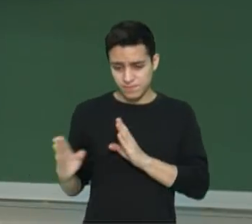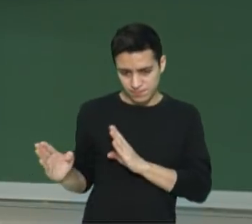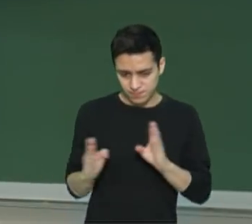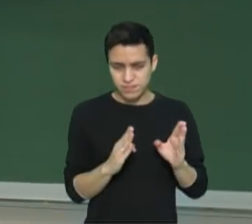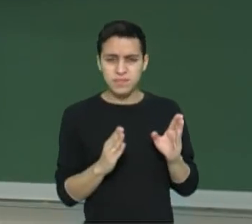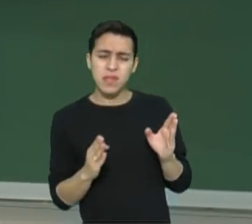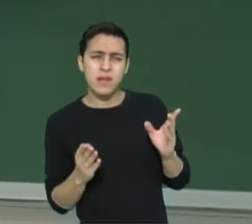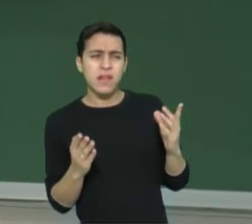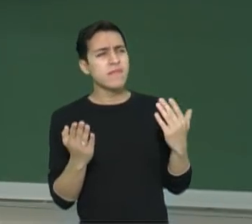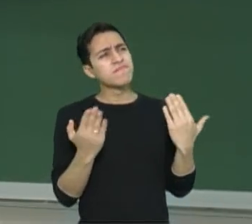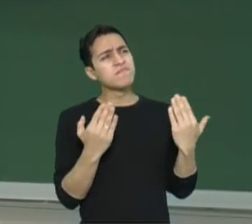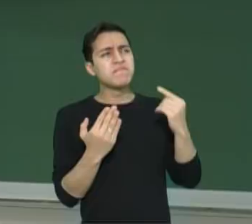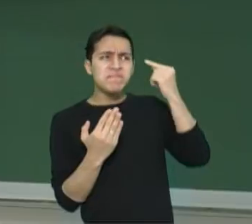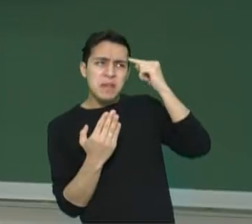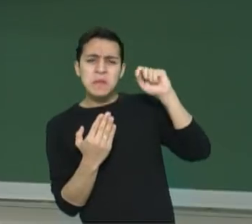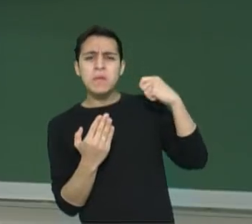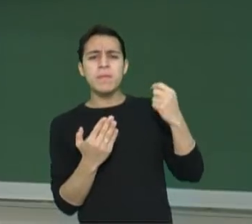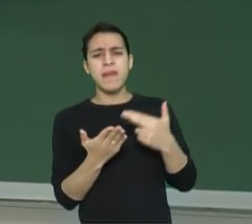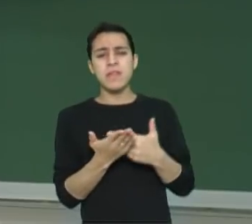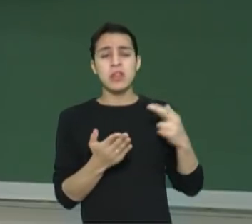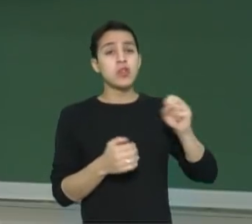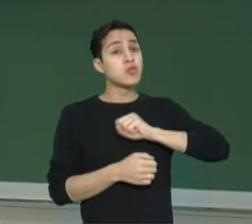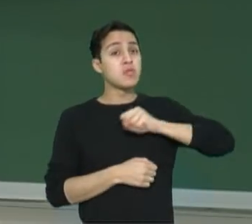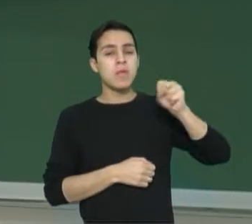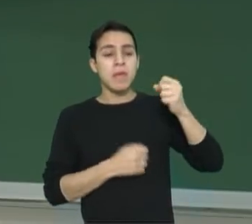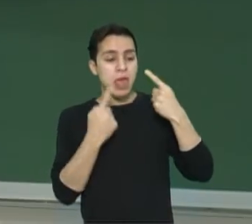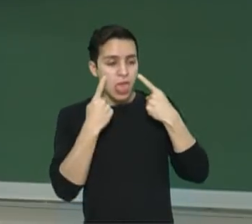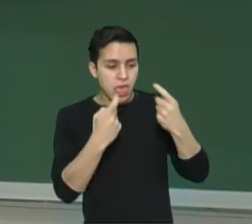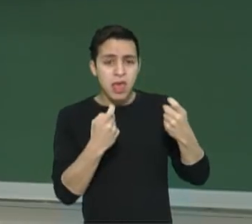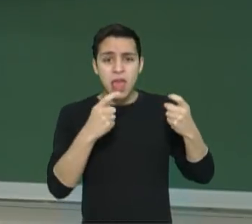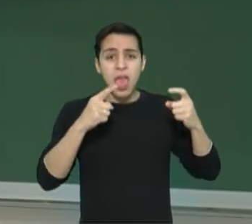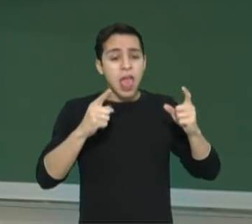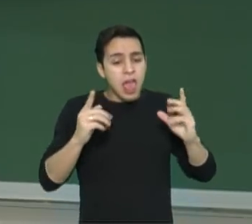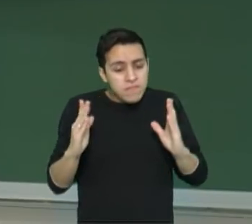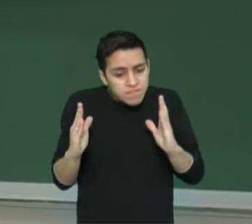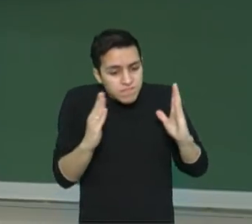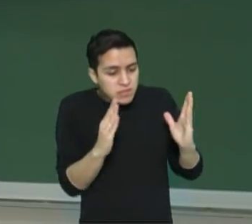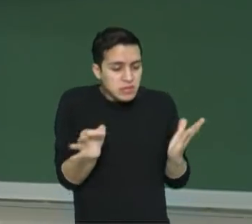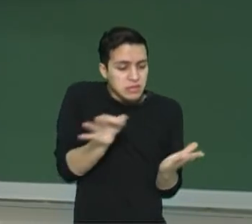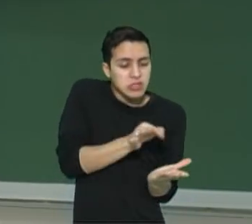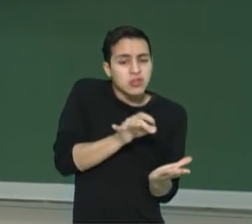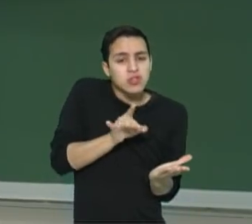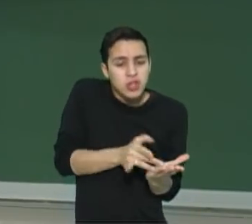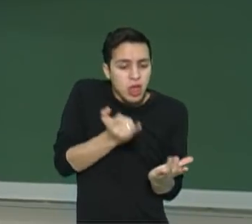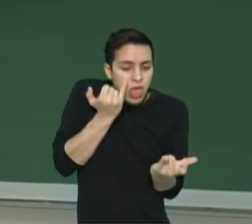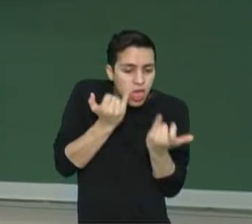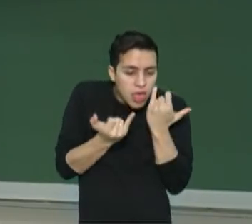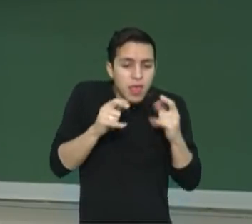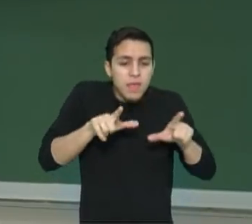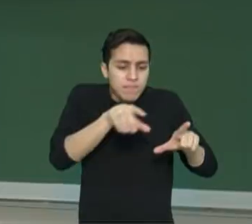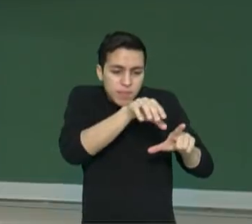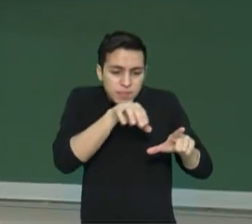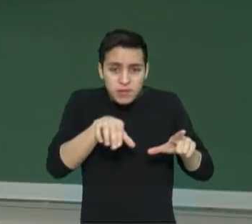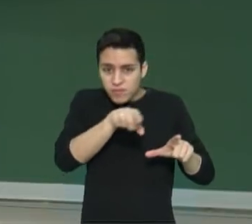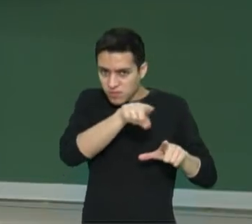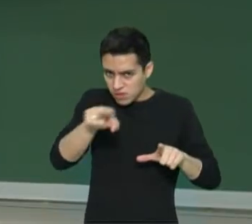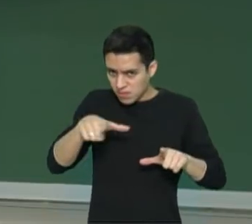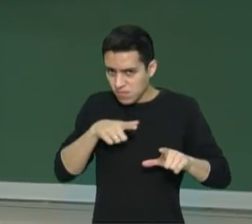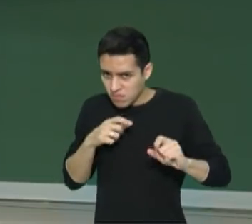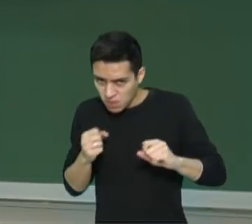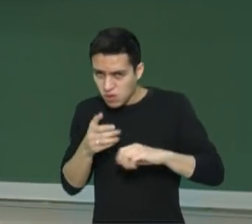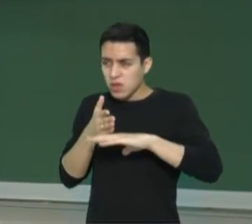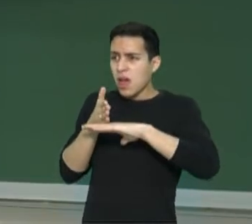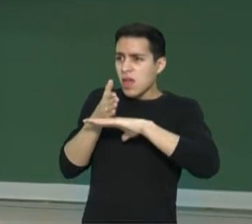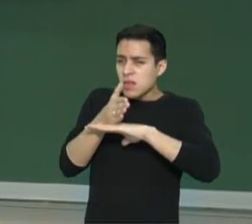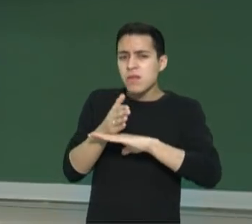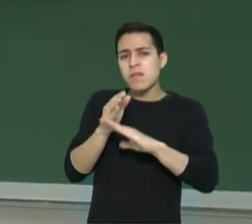revista Super Interessante, que tem uma sessão só com infográfico. Eu creio que você deve ter acesso a alguns